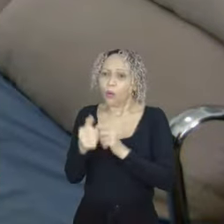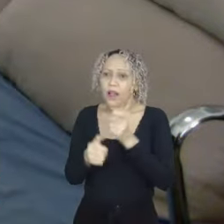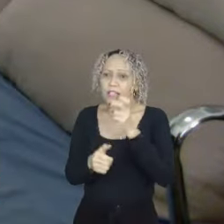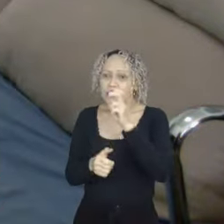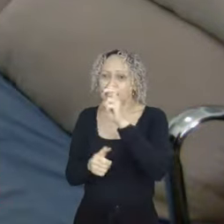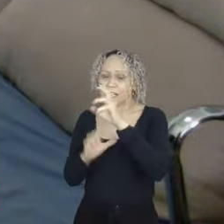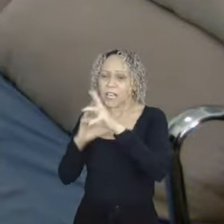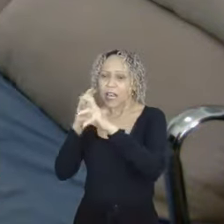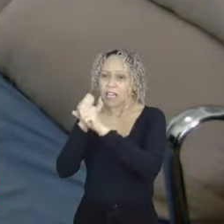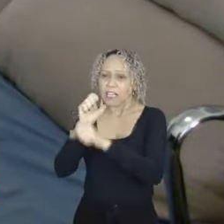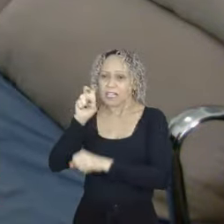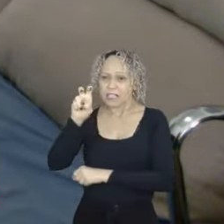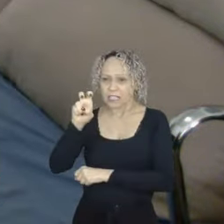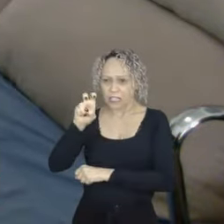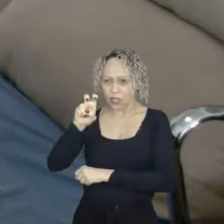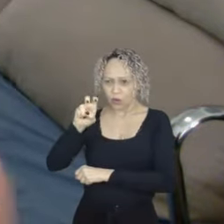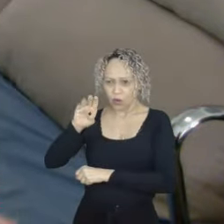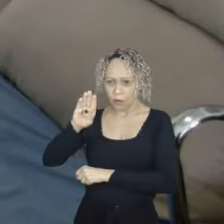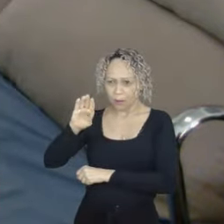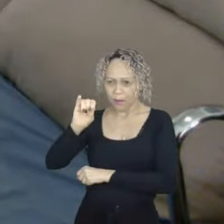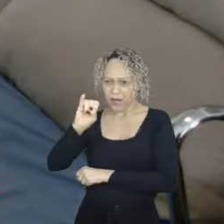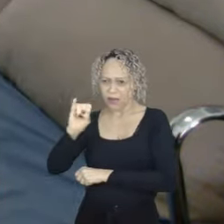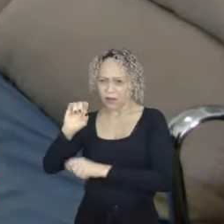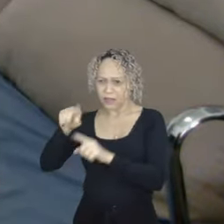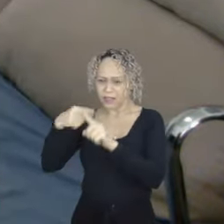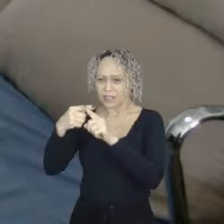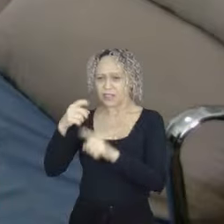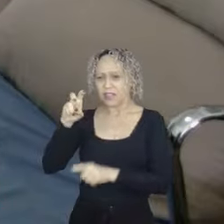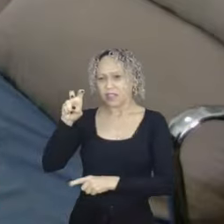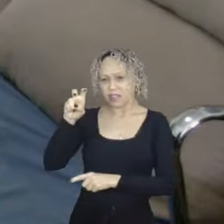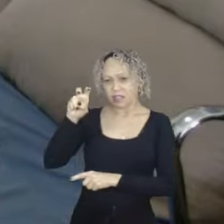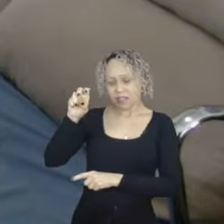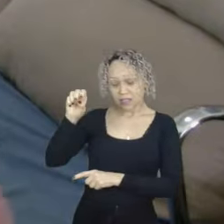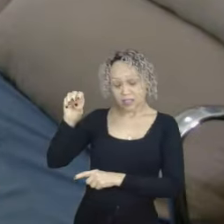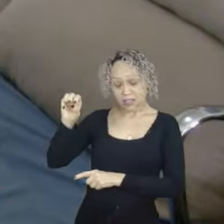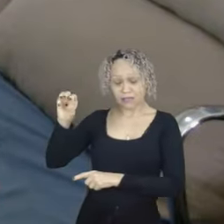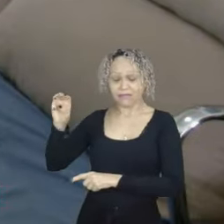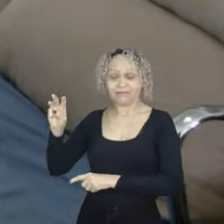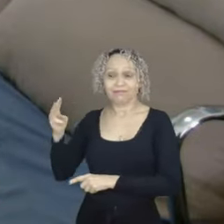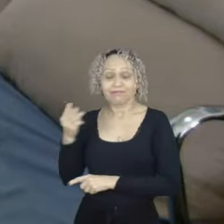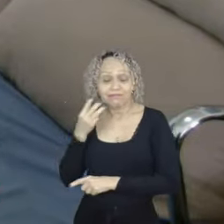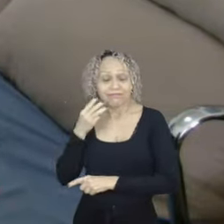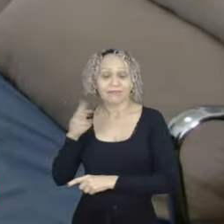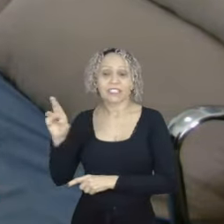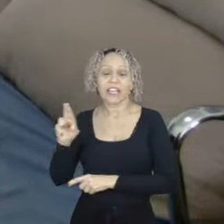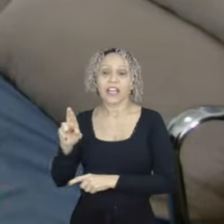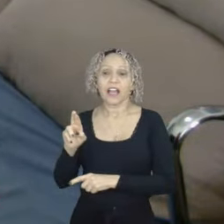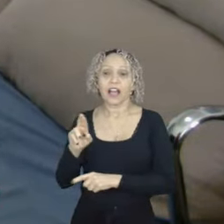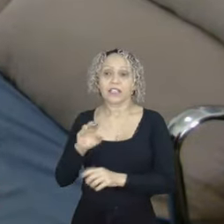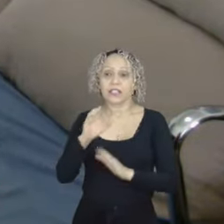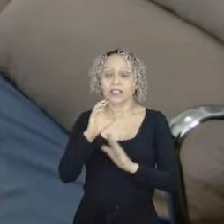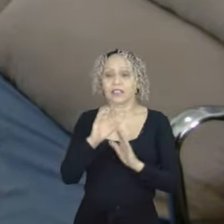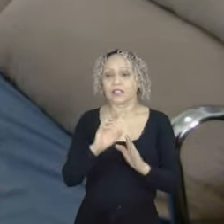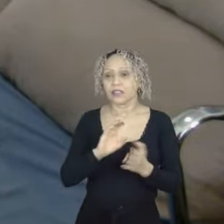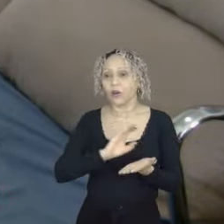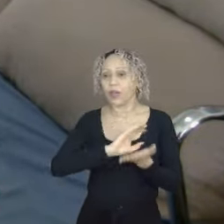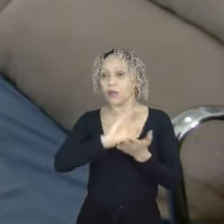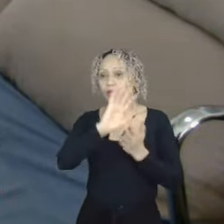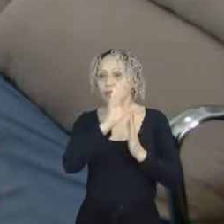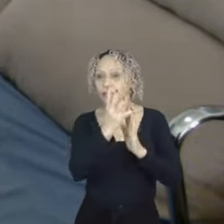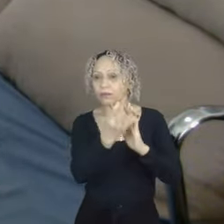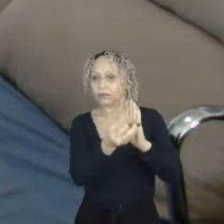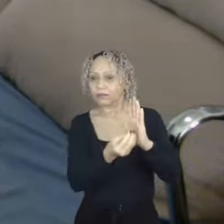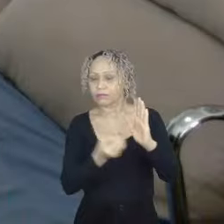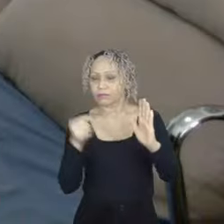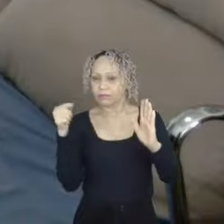quase 5 bilhões e meio de reais, em recursos públicos e privados, tanto para a Amazônia, aqui brasileira, né, quanto na